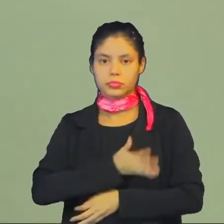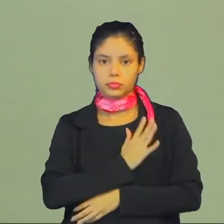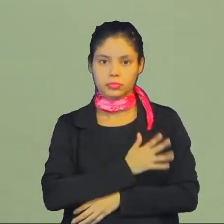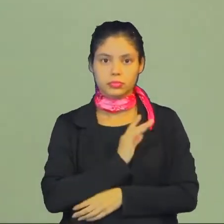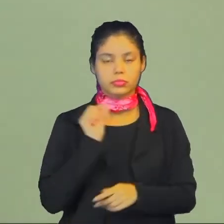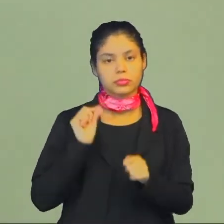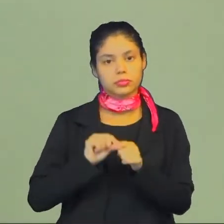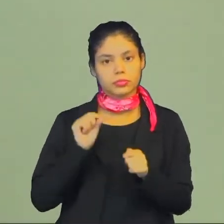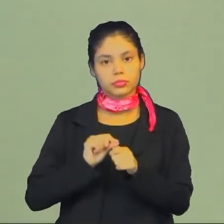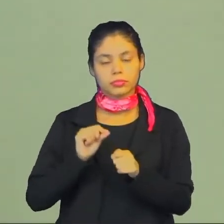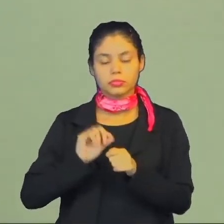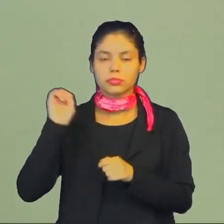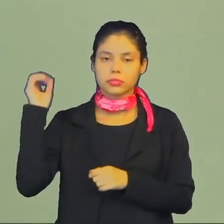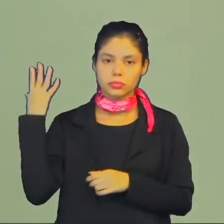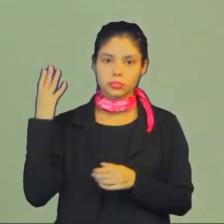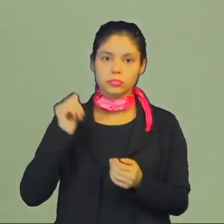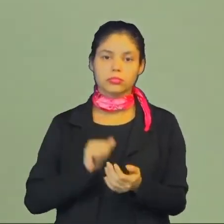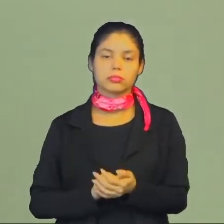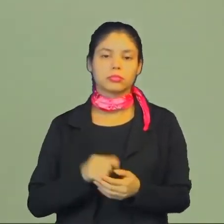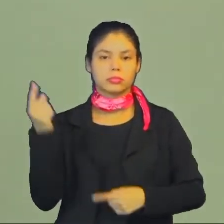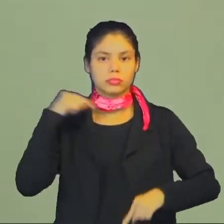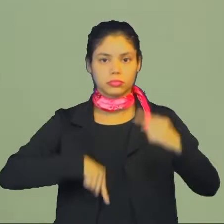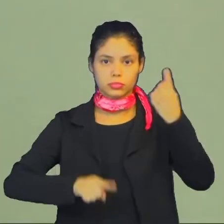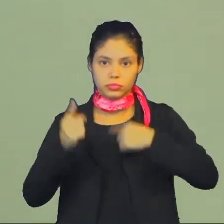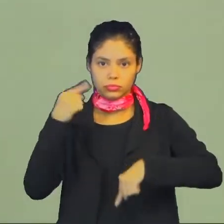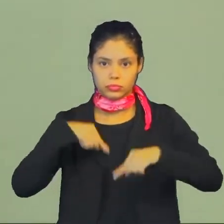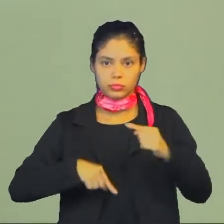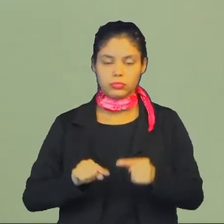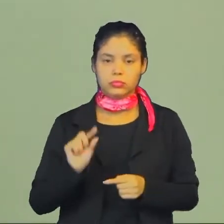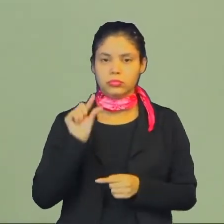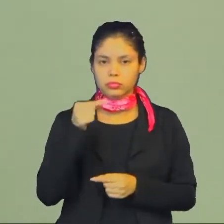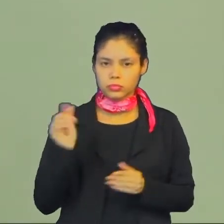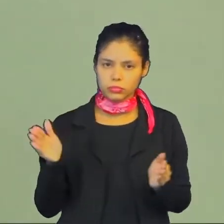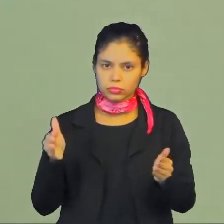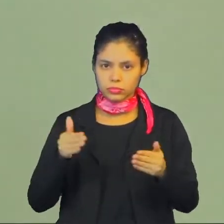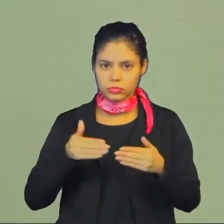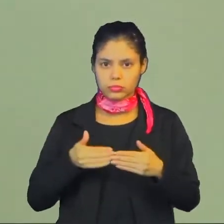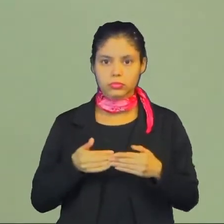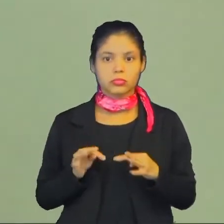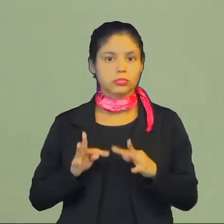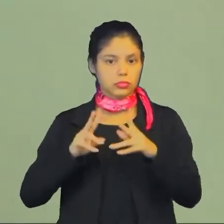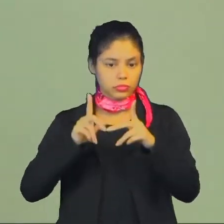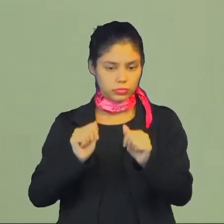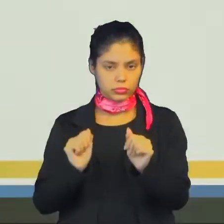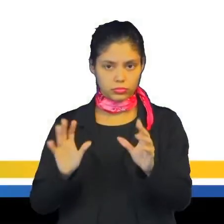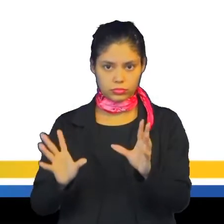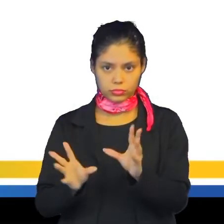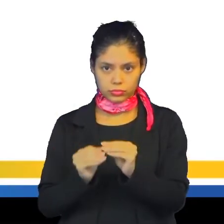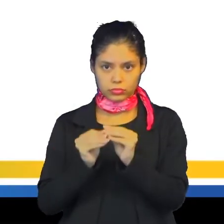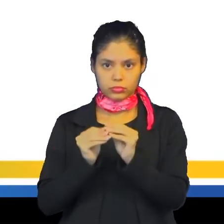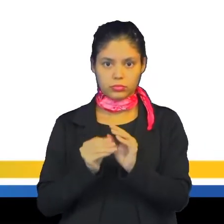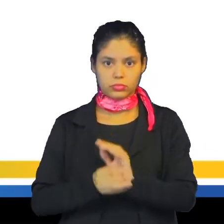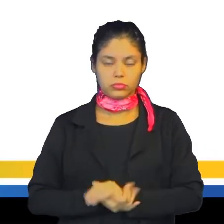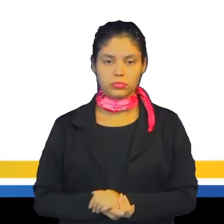coração fez com que houvesse então uma circulação um pouco mais fechada, né? Ou completamente fechada.